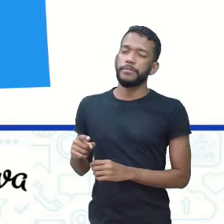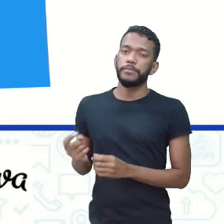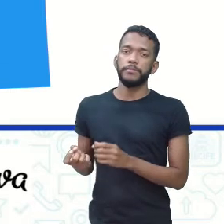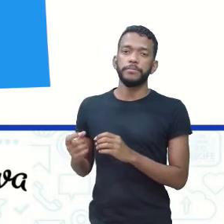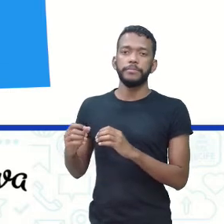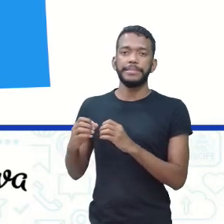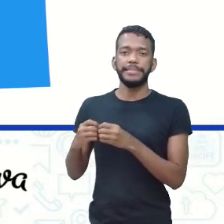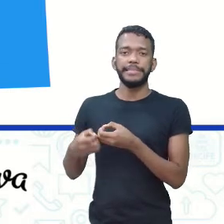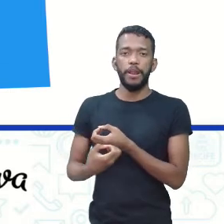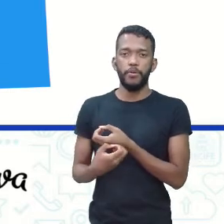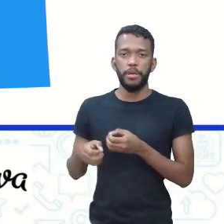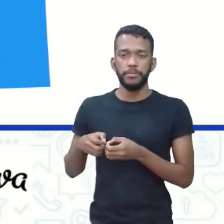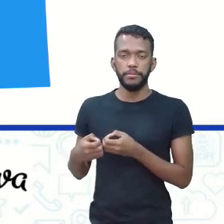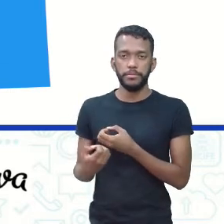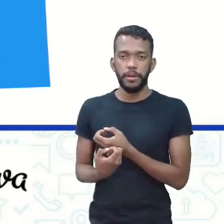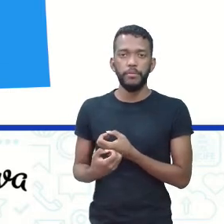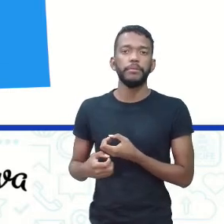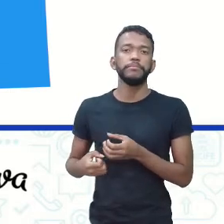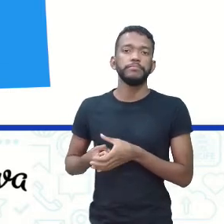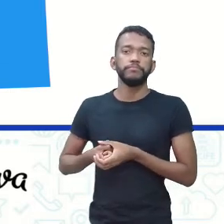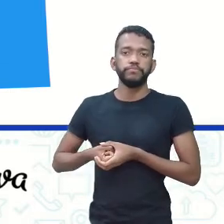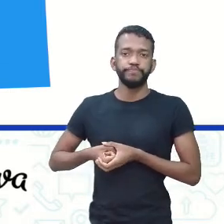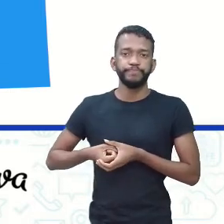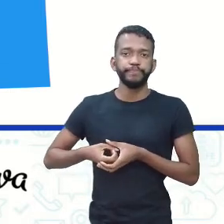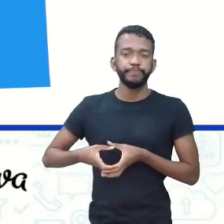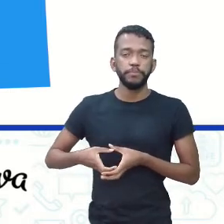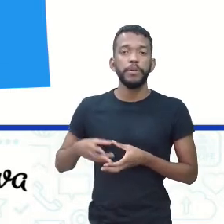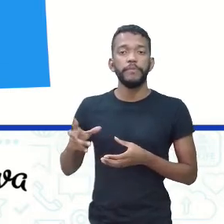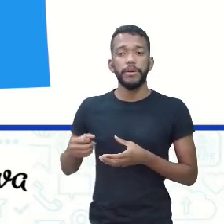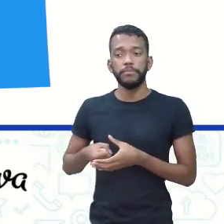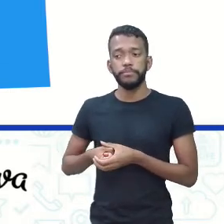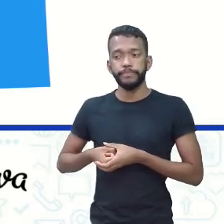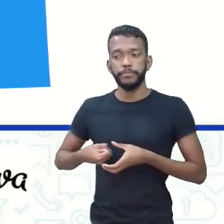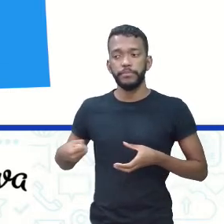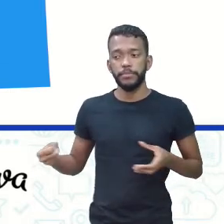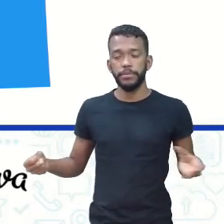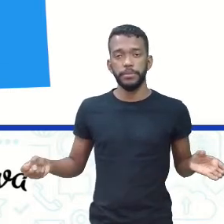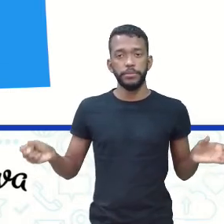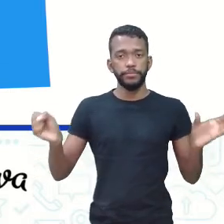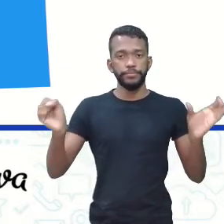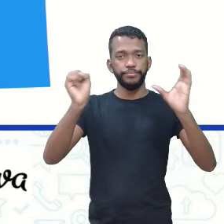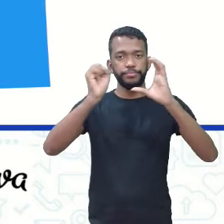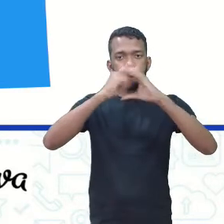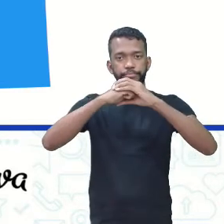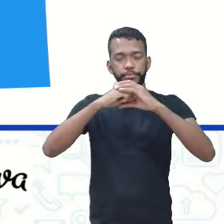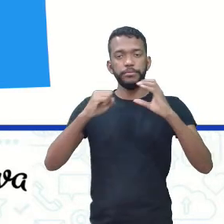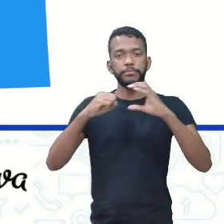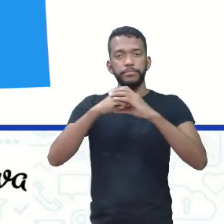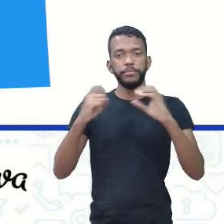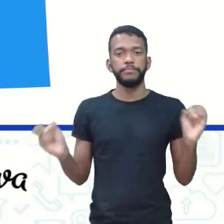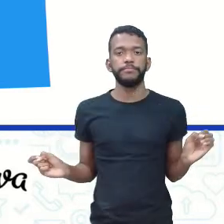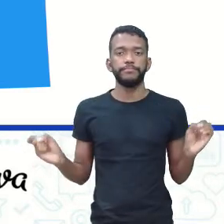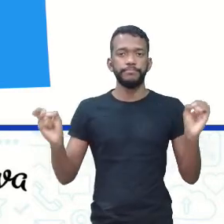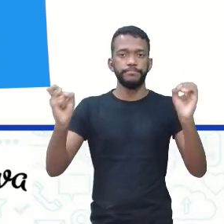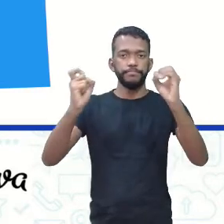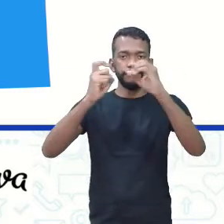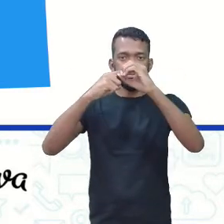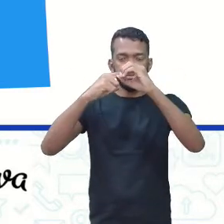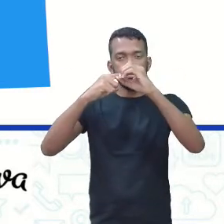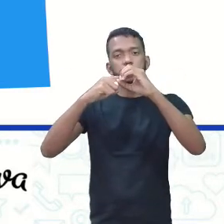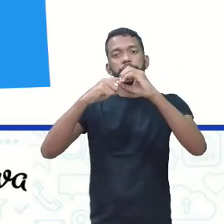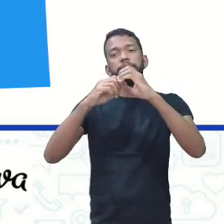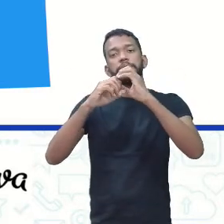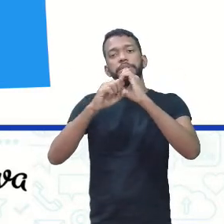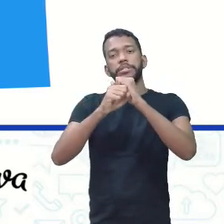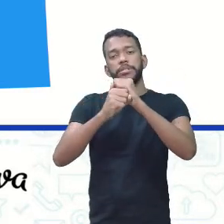produção das células, que vão se unir na fecundação e vão dar origem ao zigoto. O zigoto